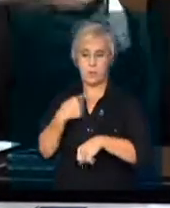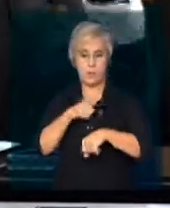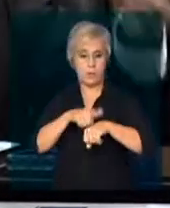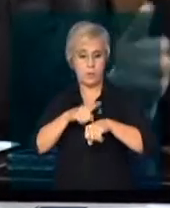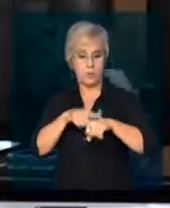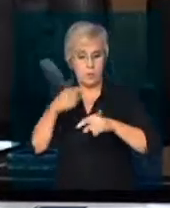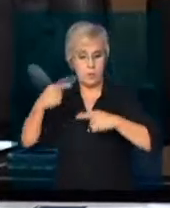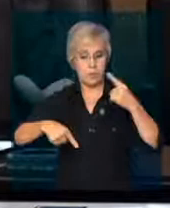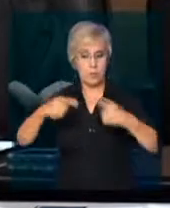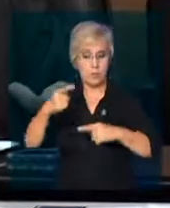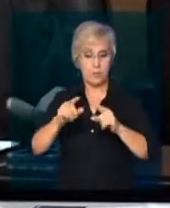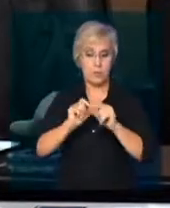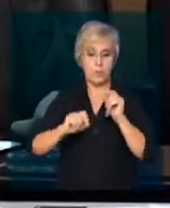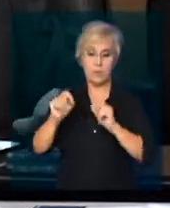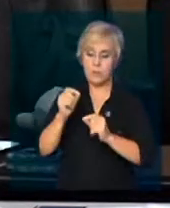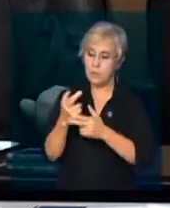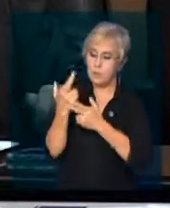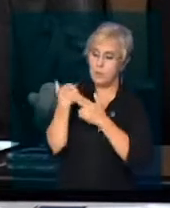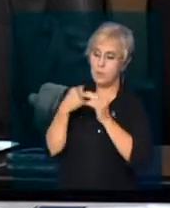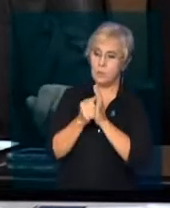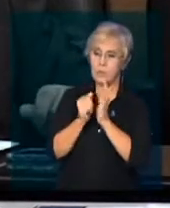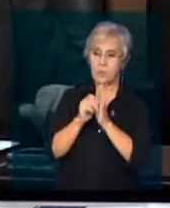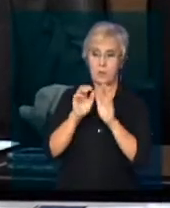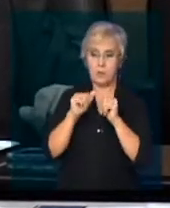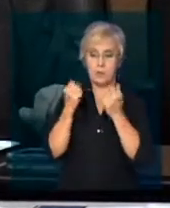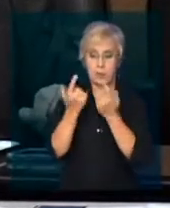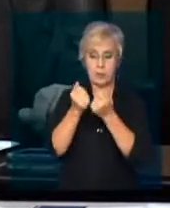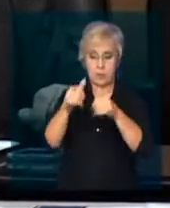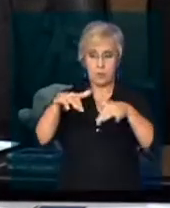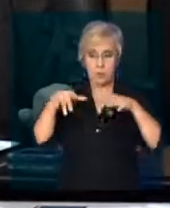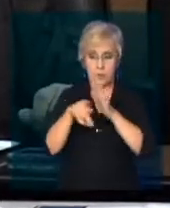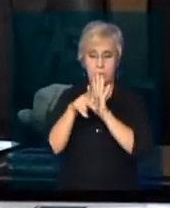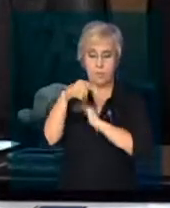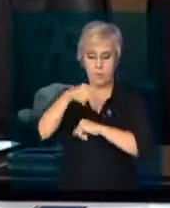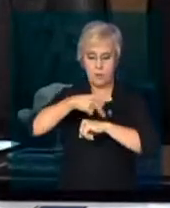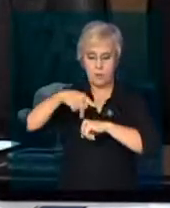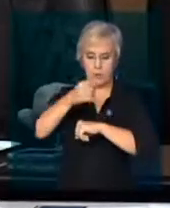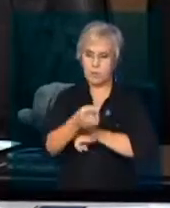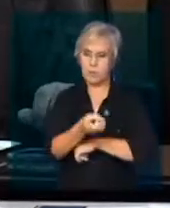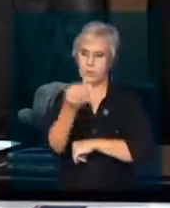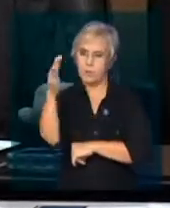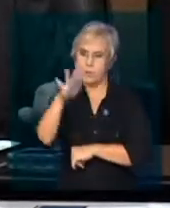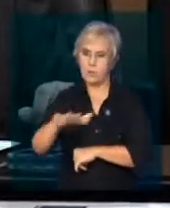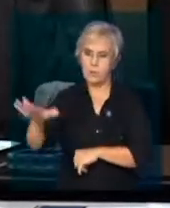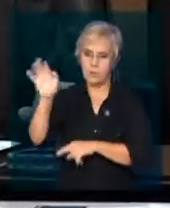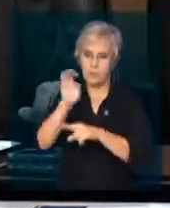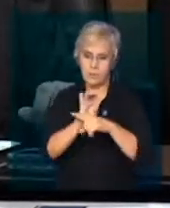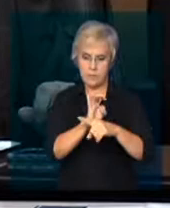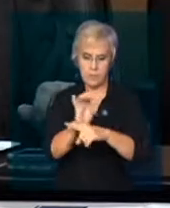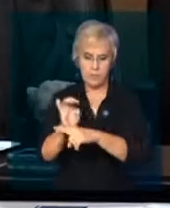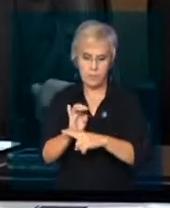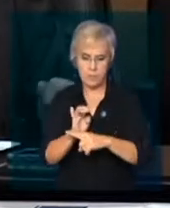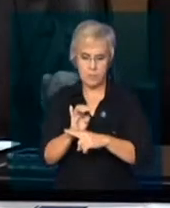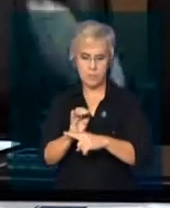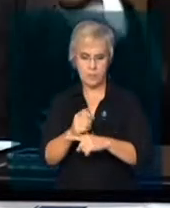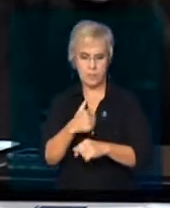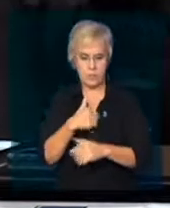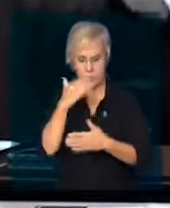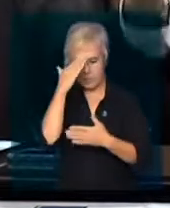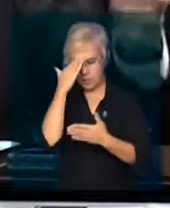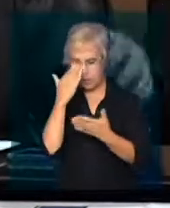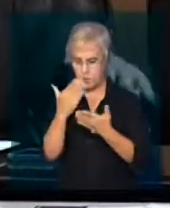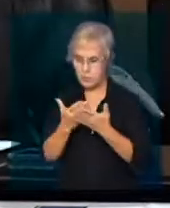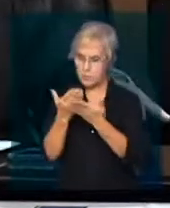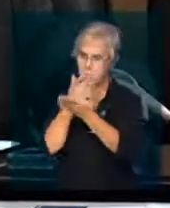as prerrogativas legais das assembleias no nosso país. E acredito que o que o senhor